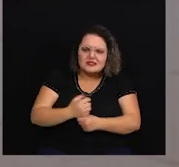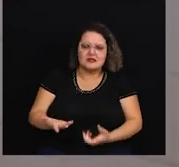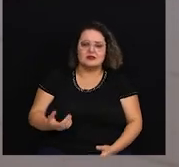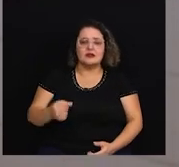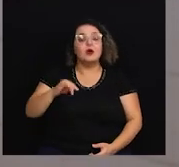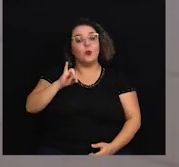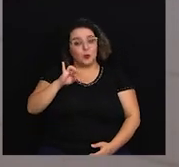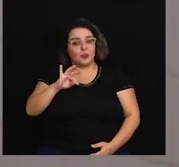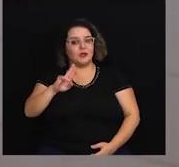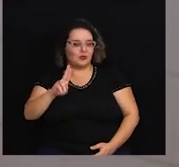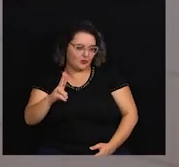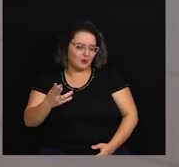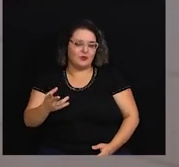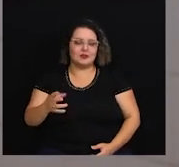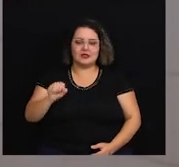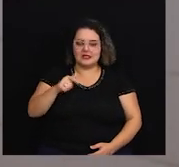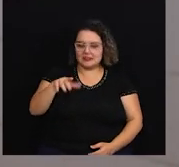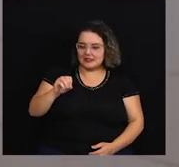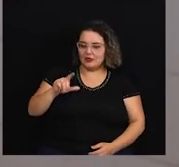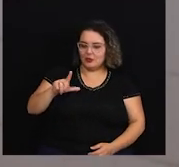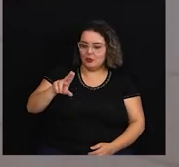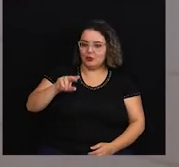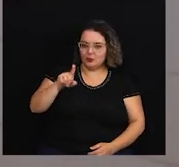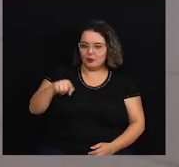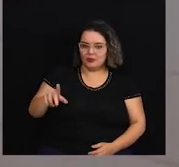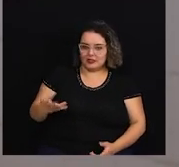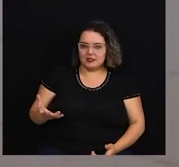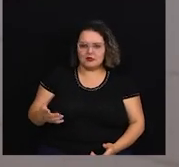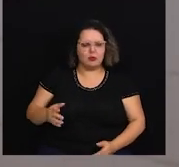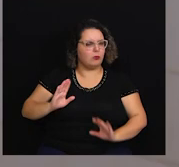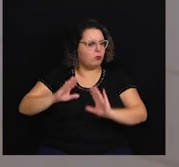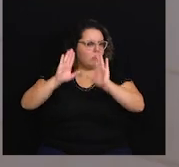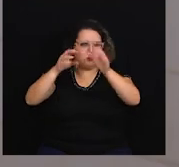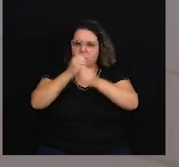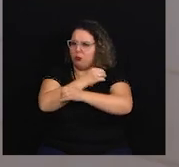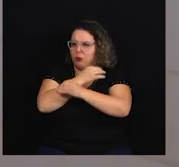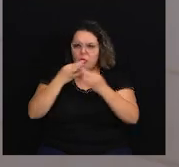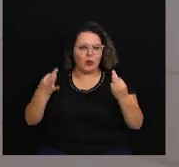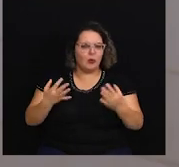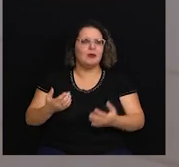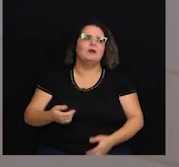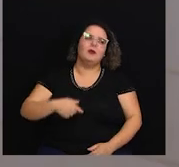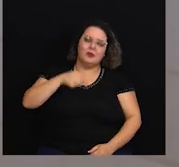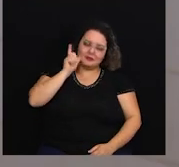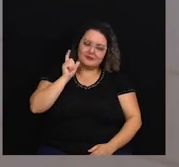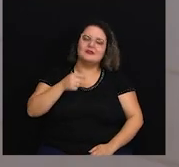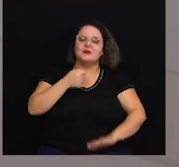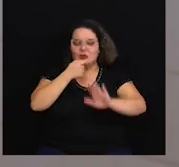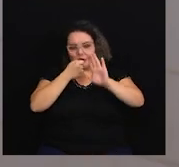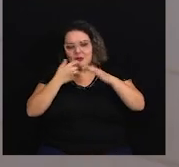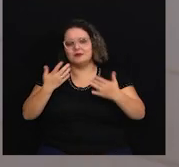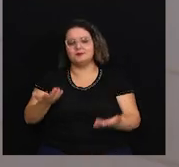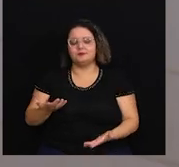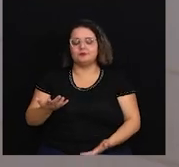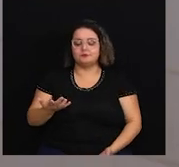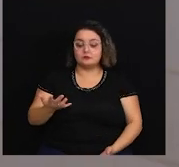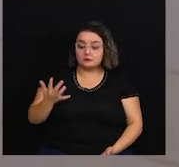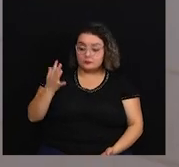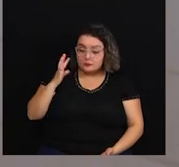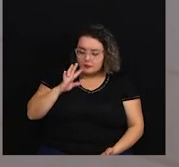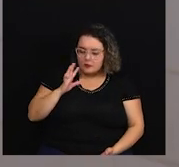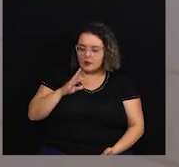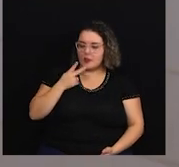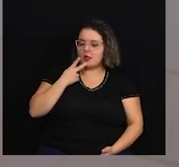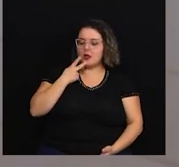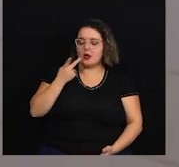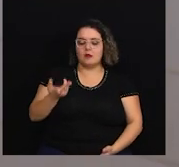São Luís do Maranhão jogando jogando jogando tá e é muito engraçado isso que eu